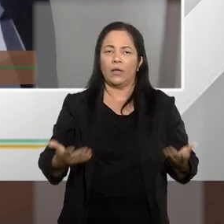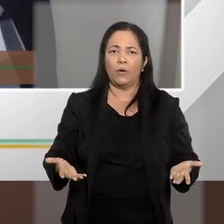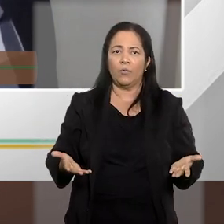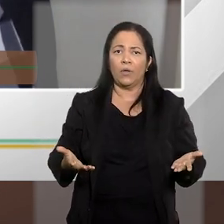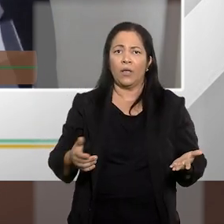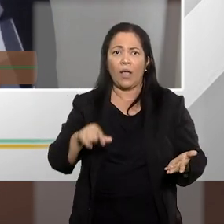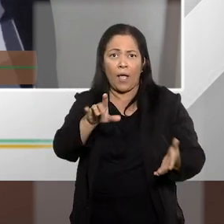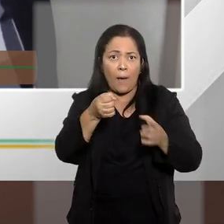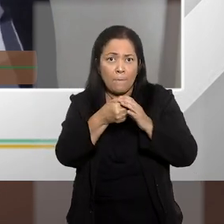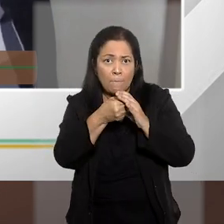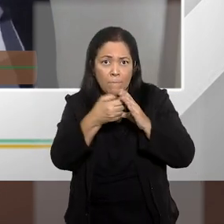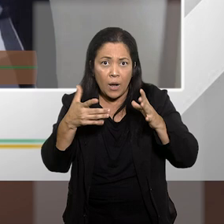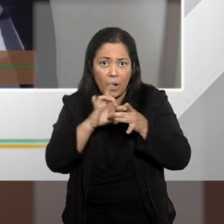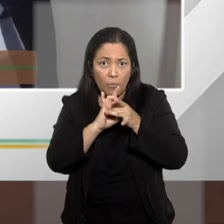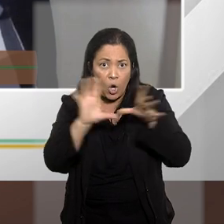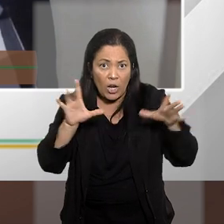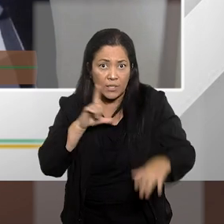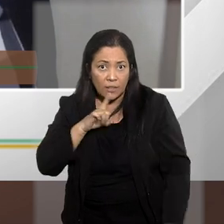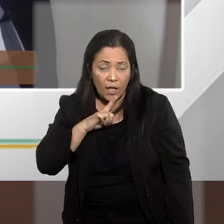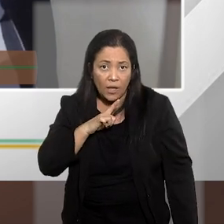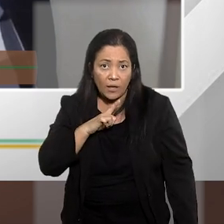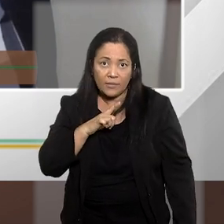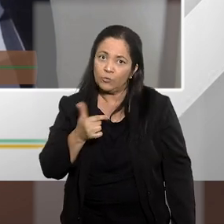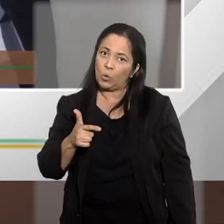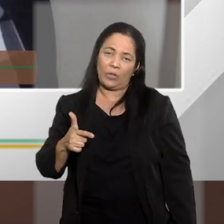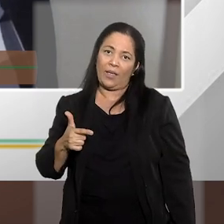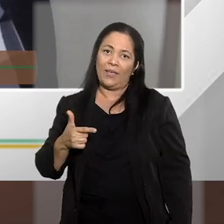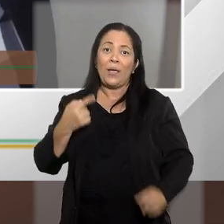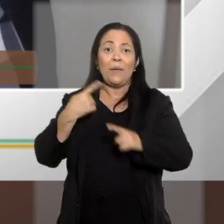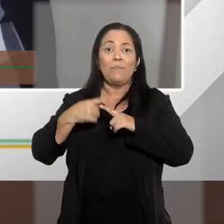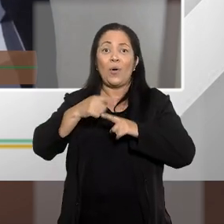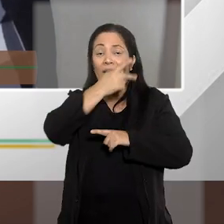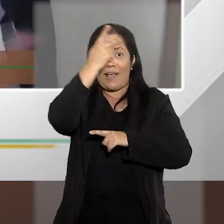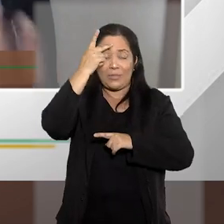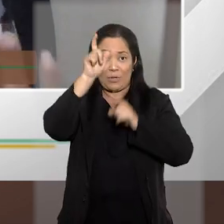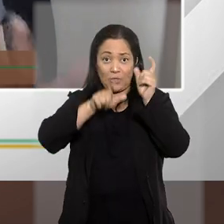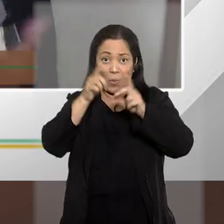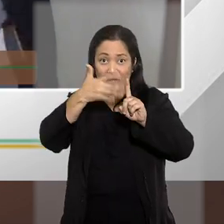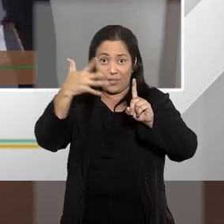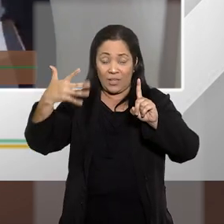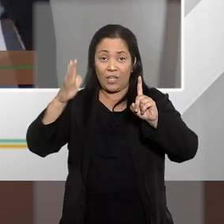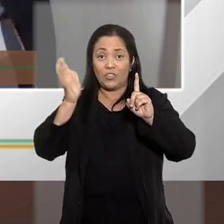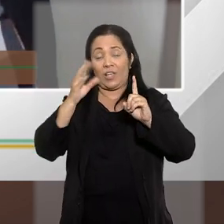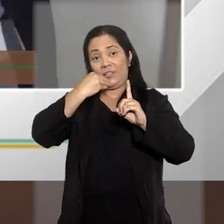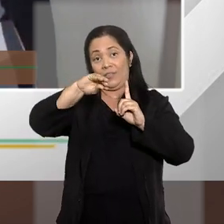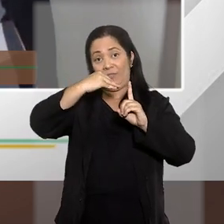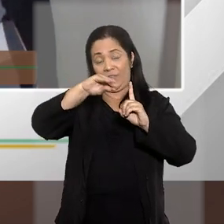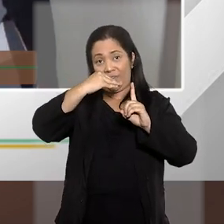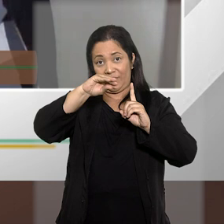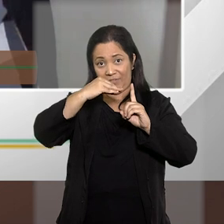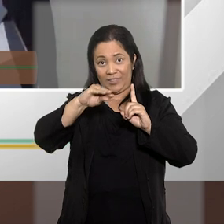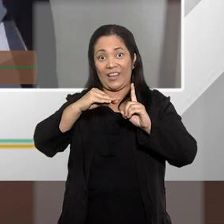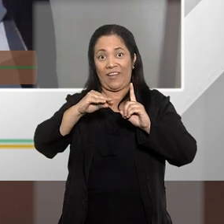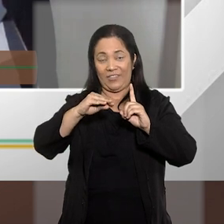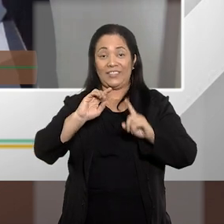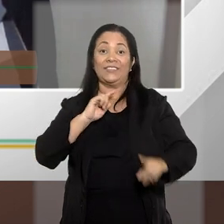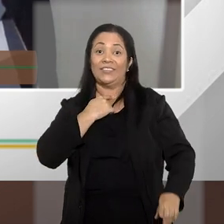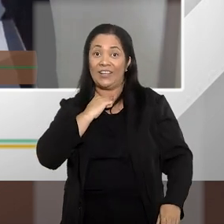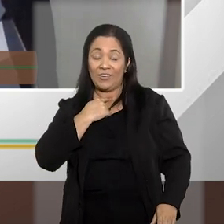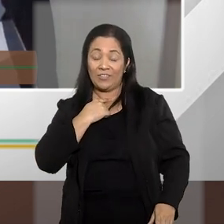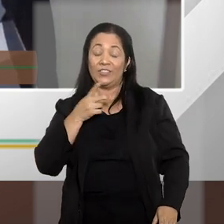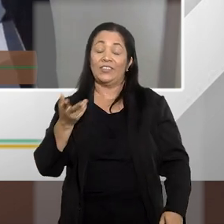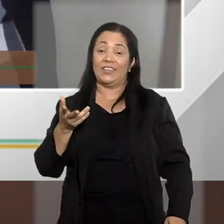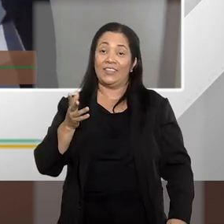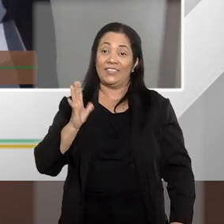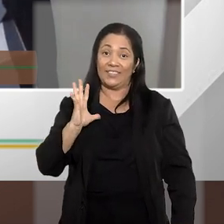burocracia daqueles e daquelas que já são tão vulneráveis, eu quero lembrar isso para as pessoas, travestis e pessoas